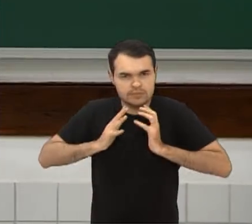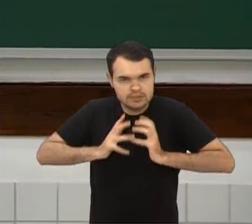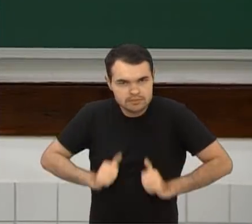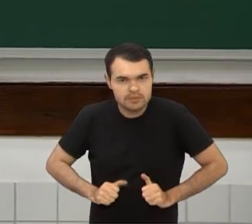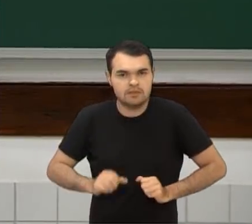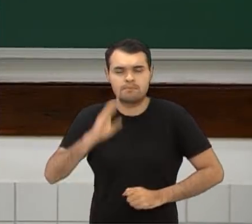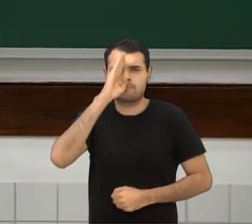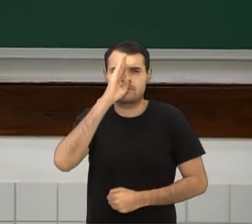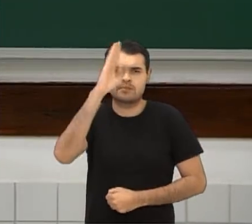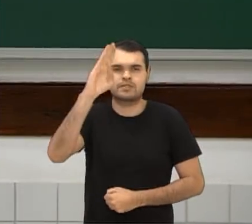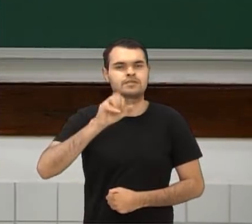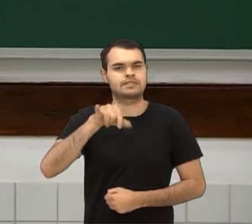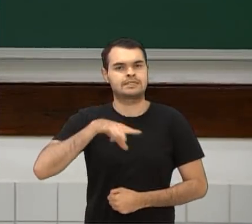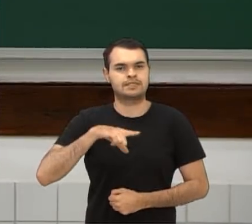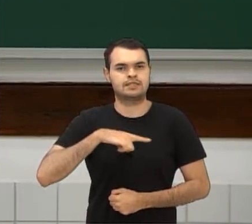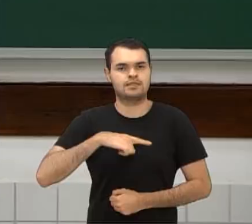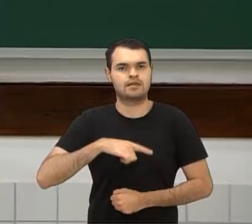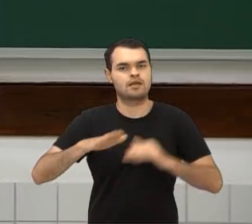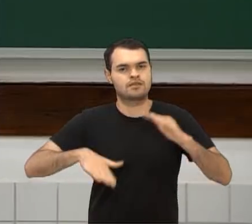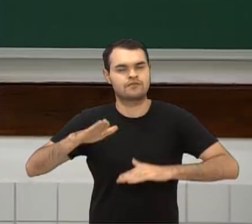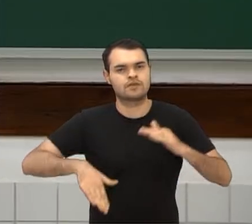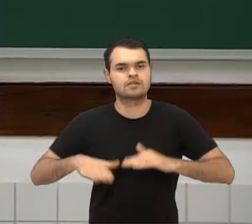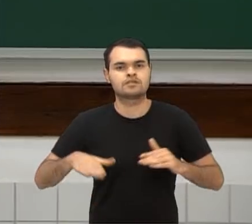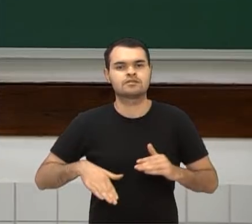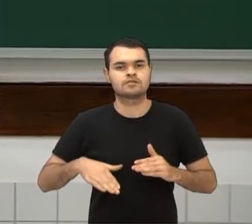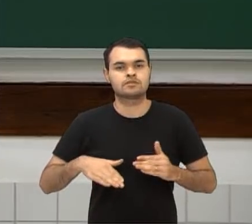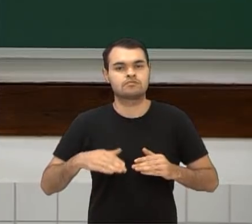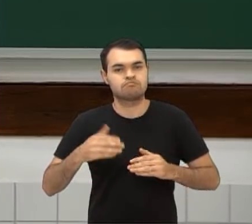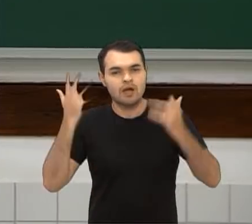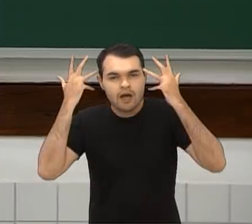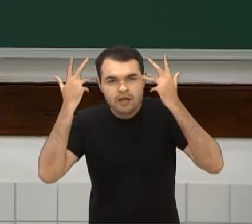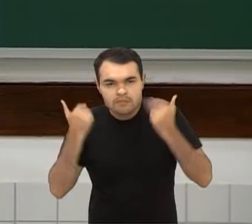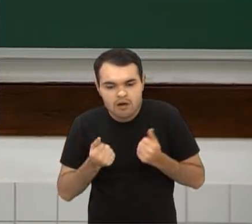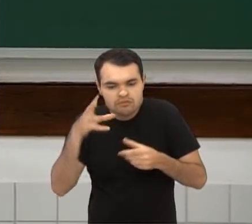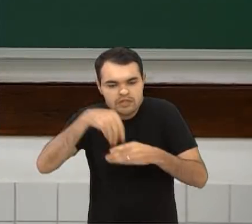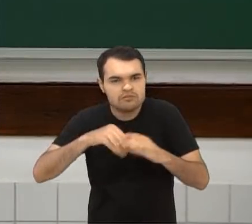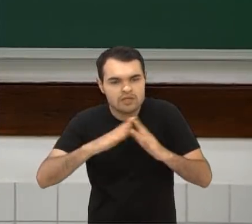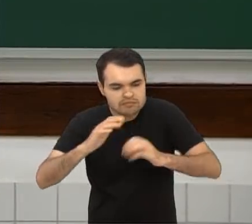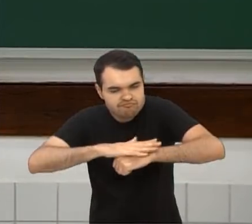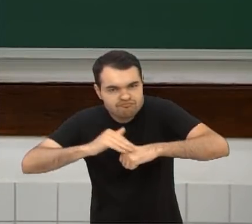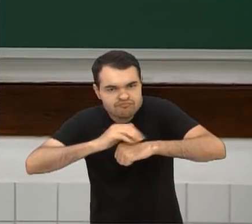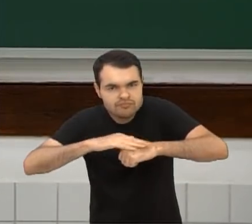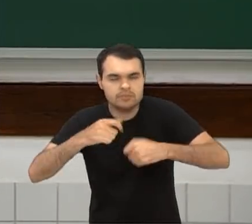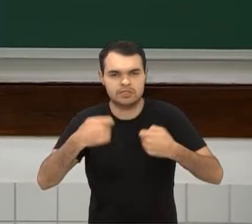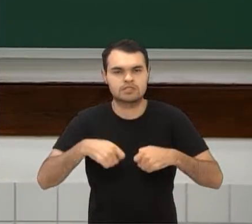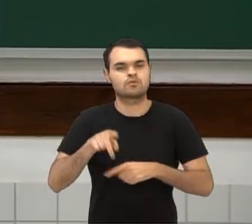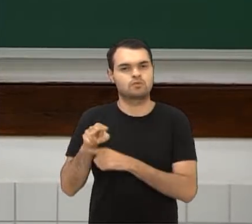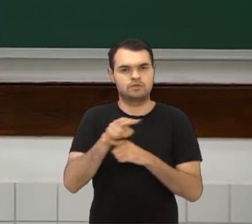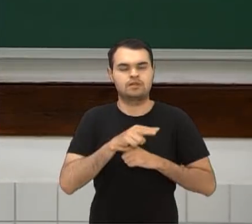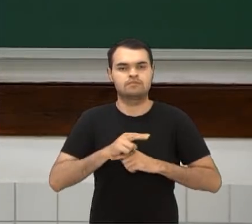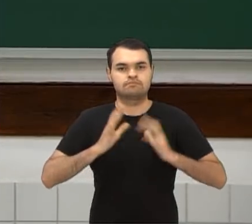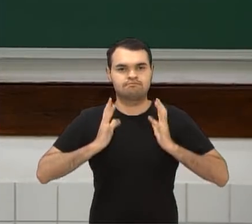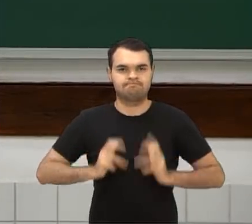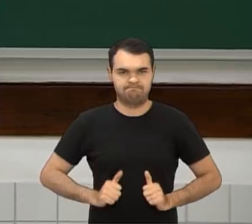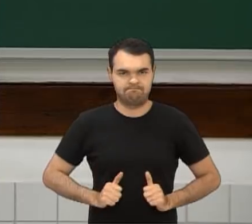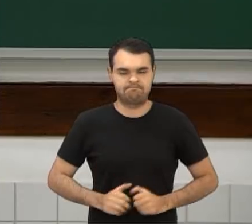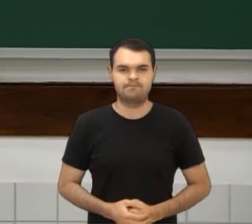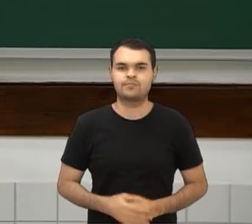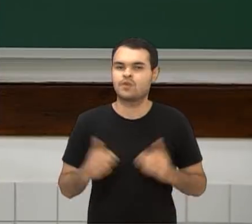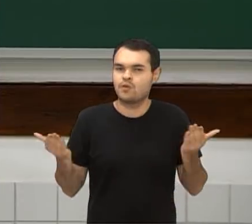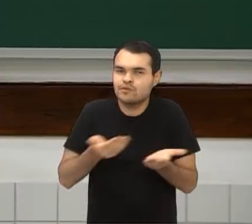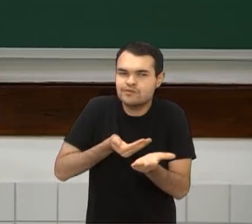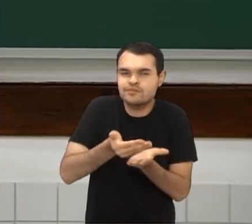quando você tem um animalzinho de estimação em casa. Muito bom, pessoal. Então, hoje nós vamos